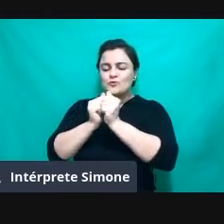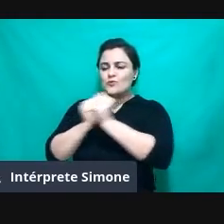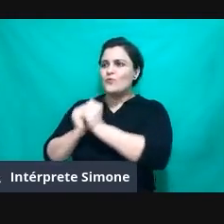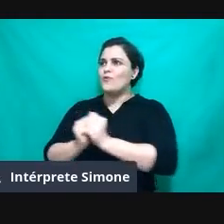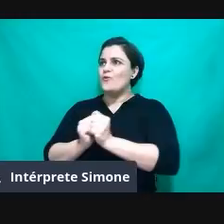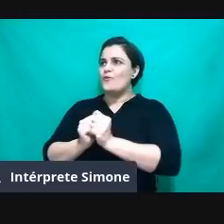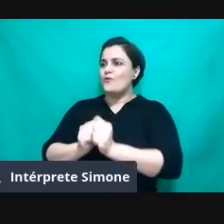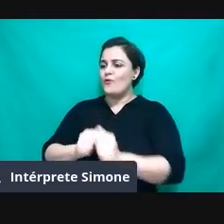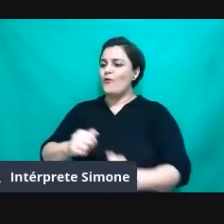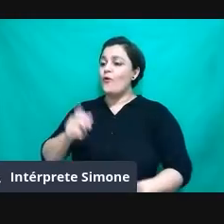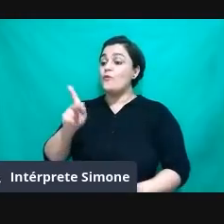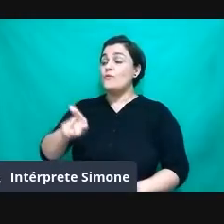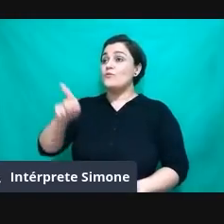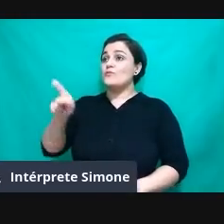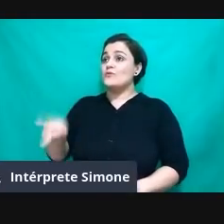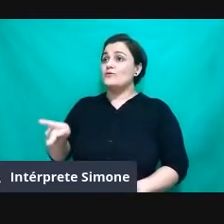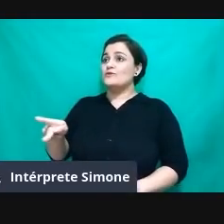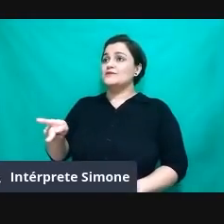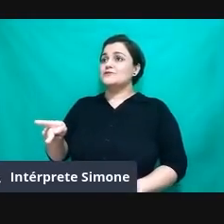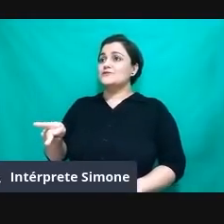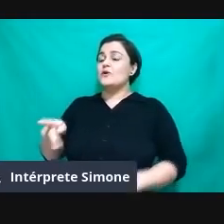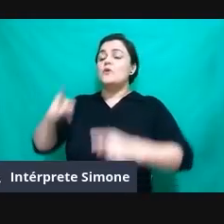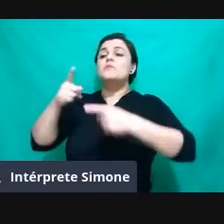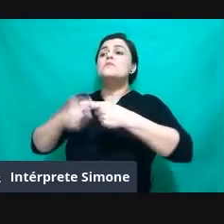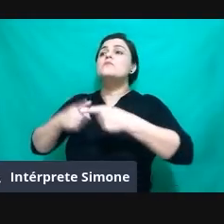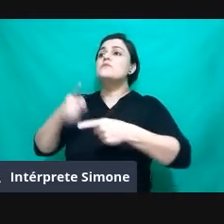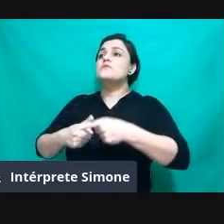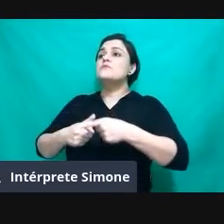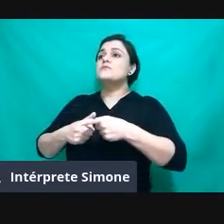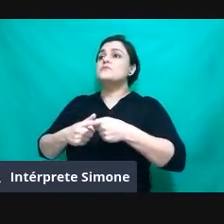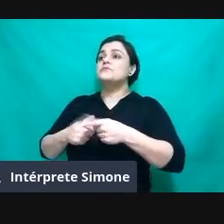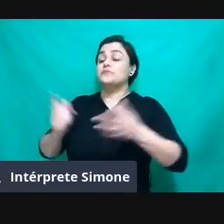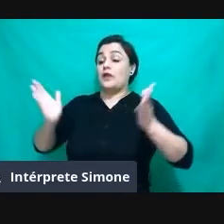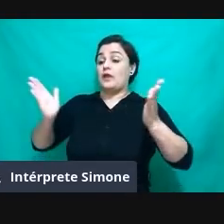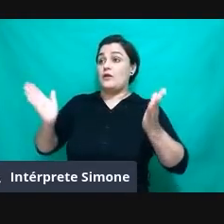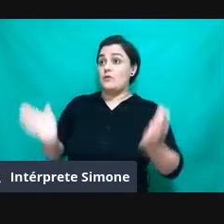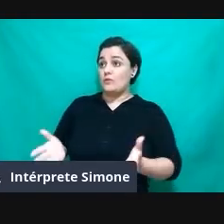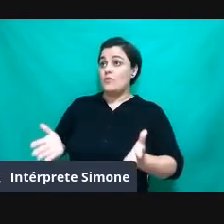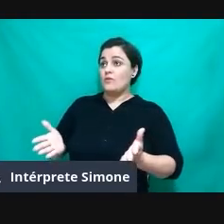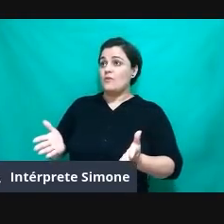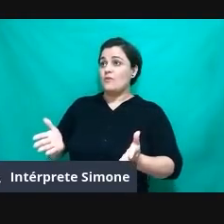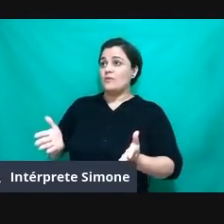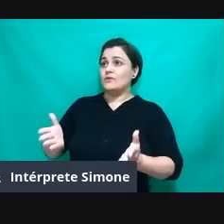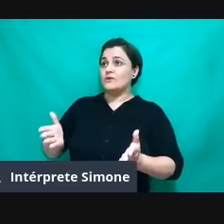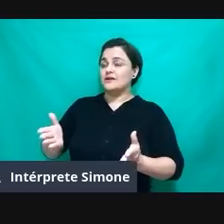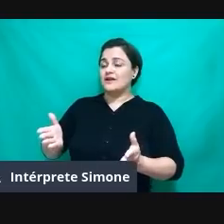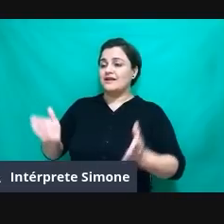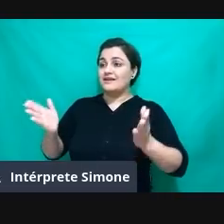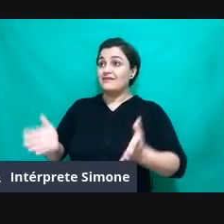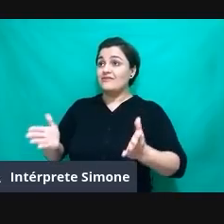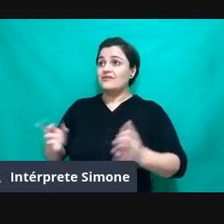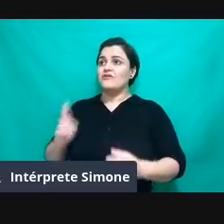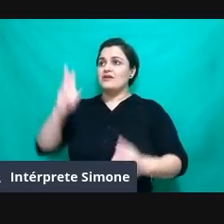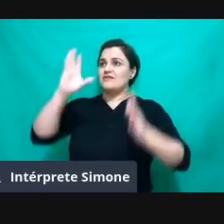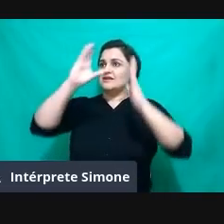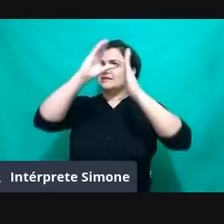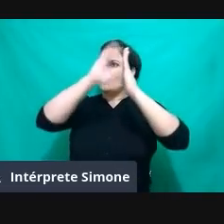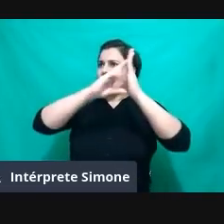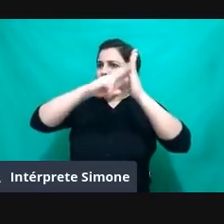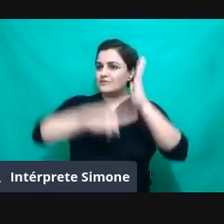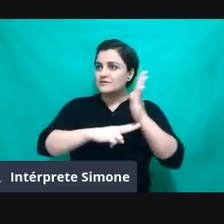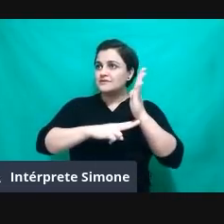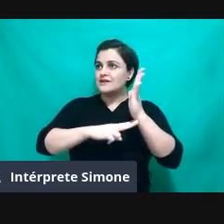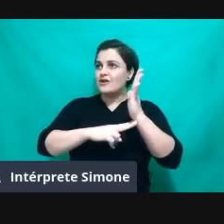Tivemos, mas foram com representações. Neste último documento que nós estamos implementando, houve a oportunidade